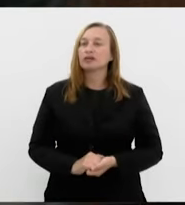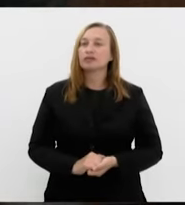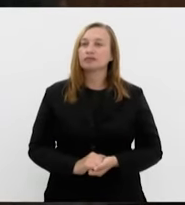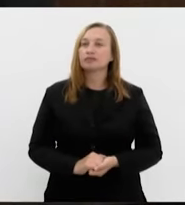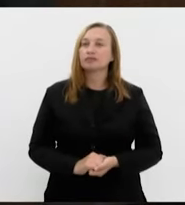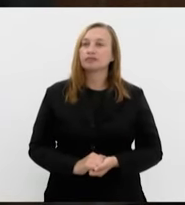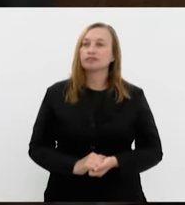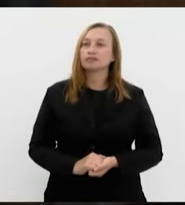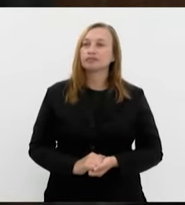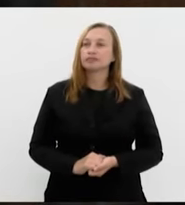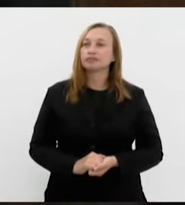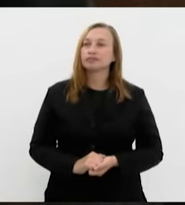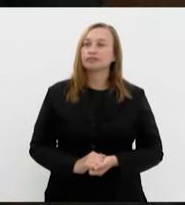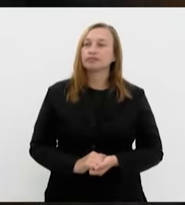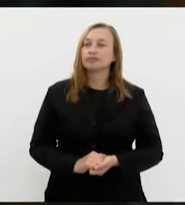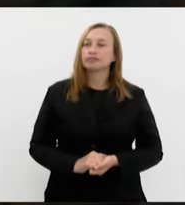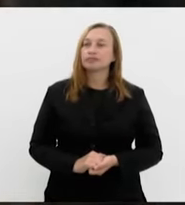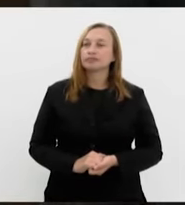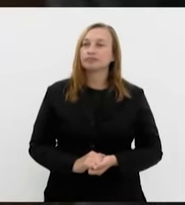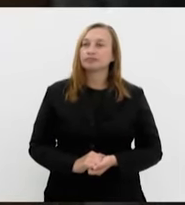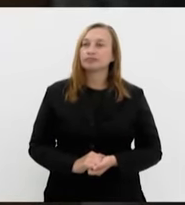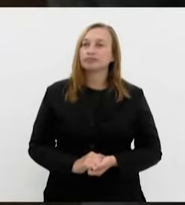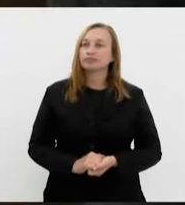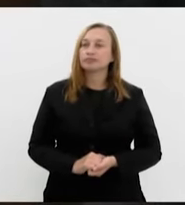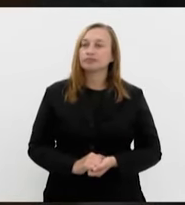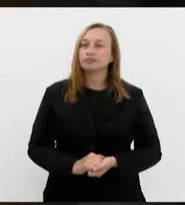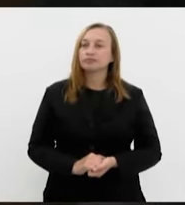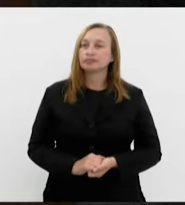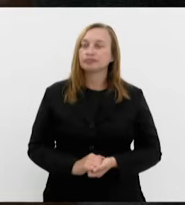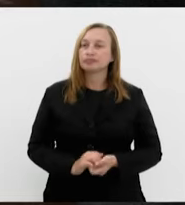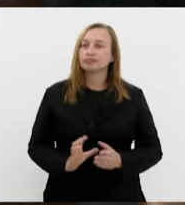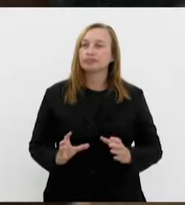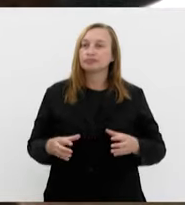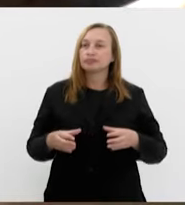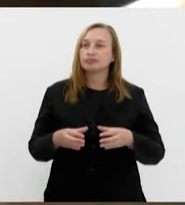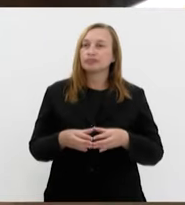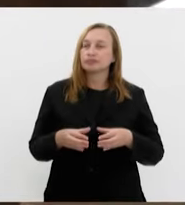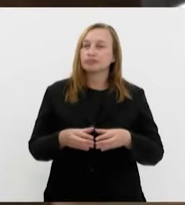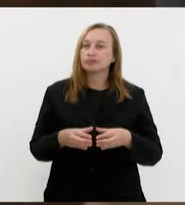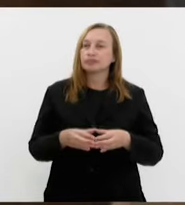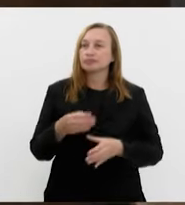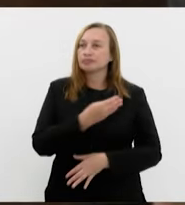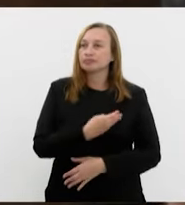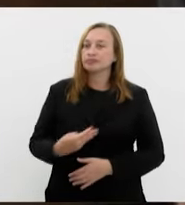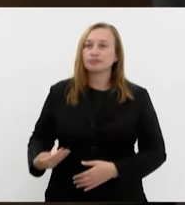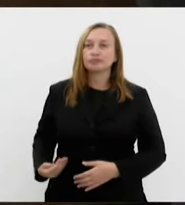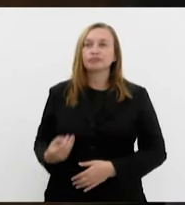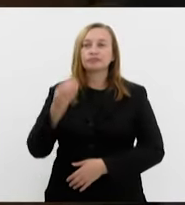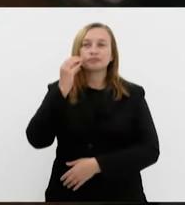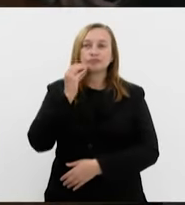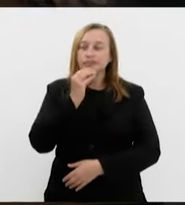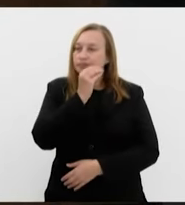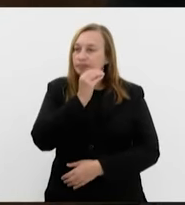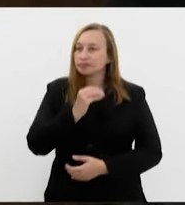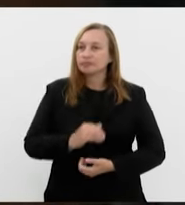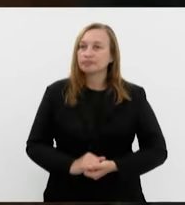faz parte da bancada do governador Cláudio Castro,